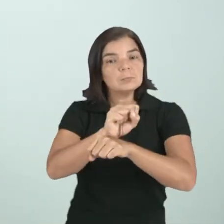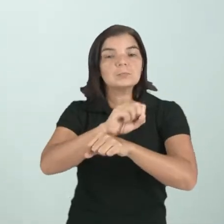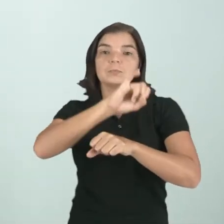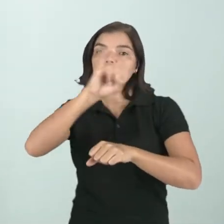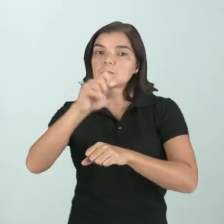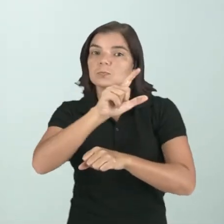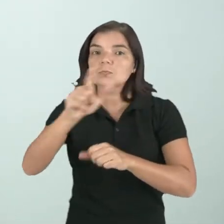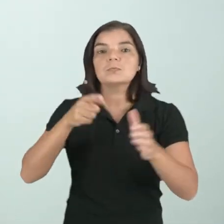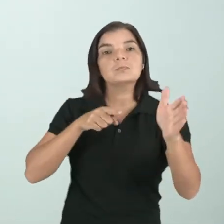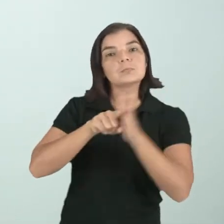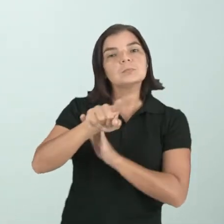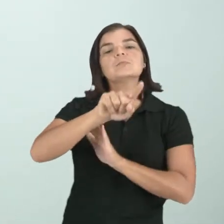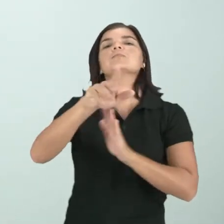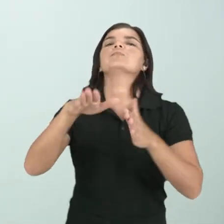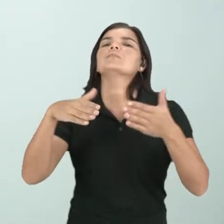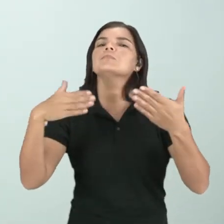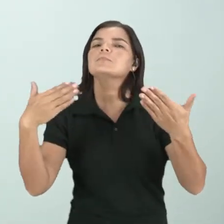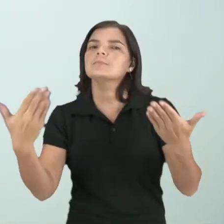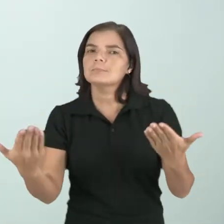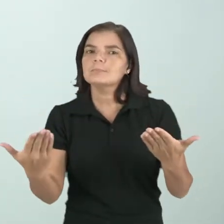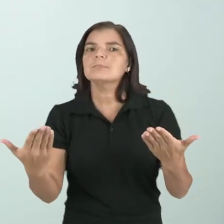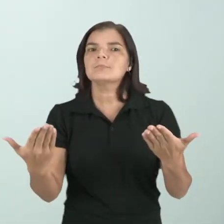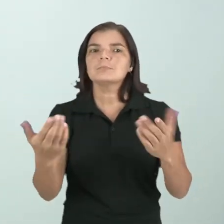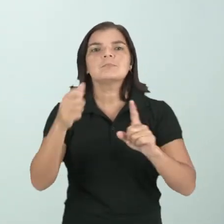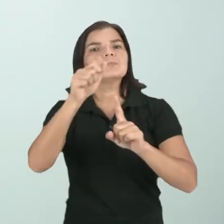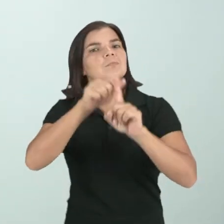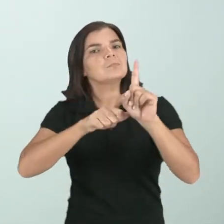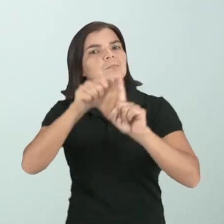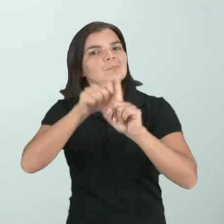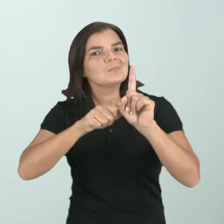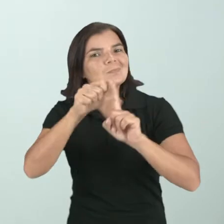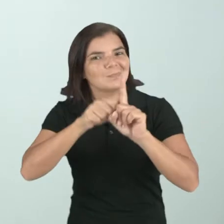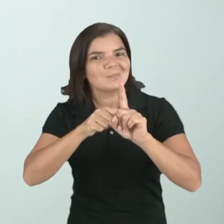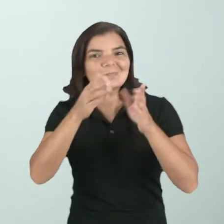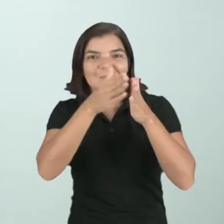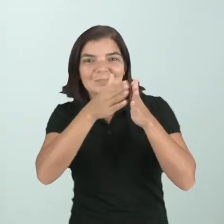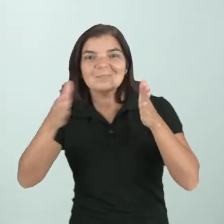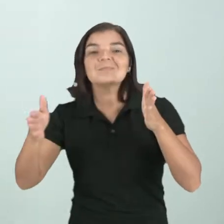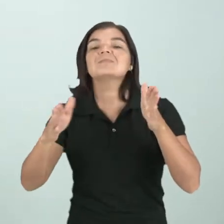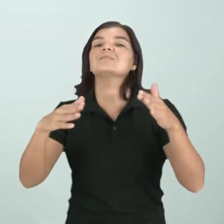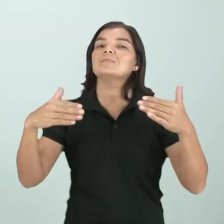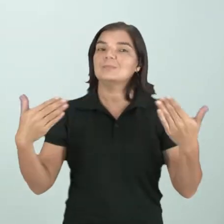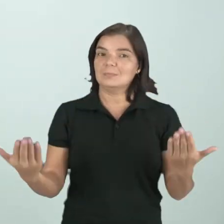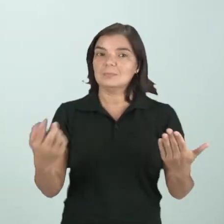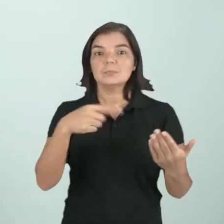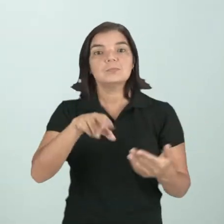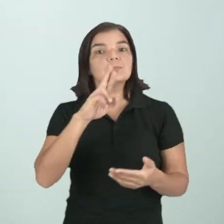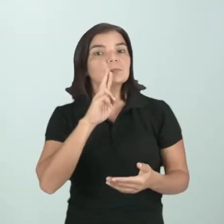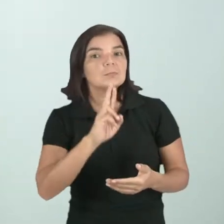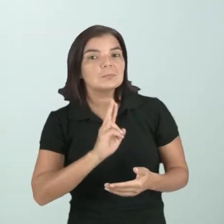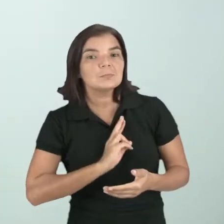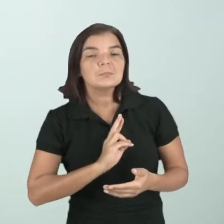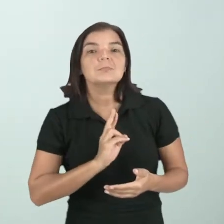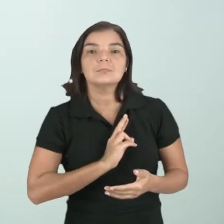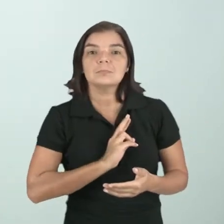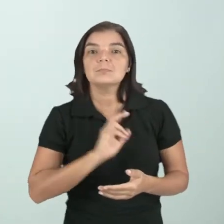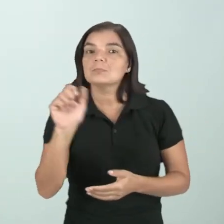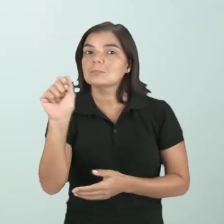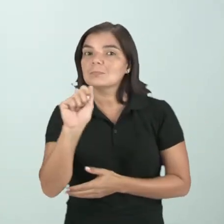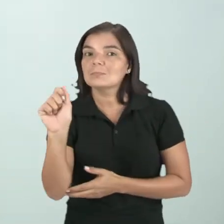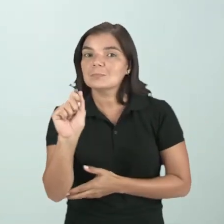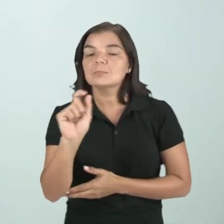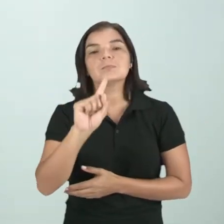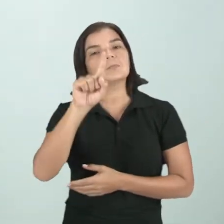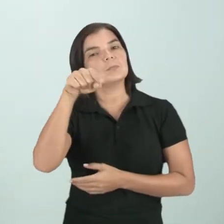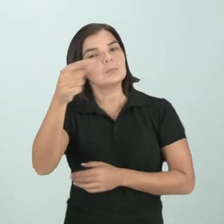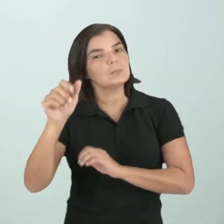e perguntasse para você qual é o próximo elemento dessa sequência, né? Você responderia para mim, agosto,